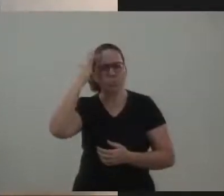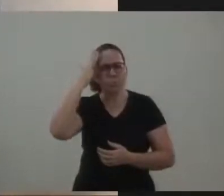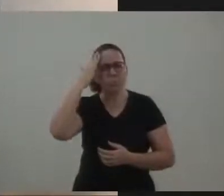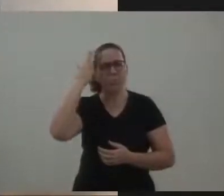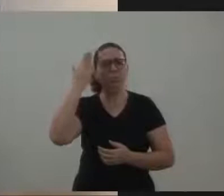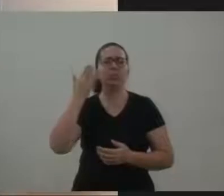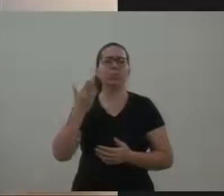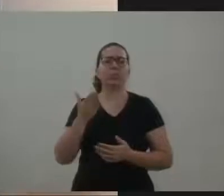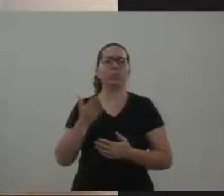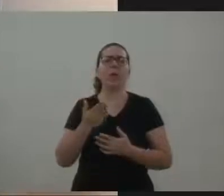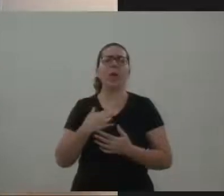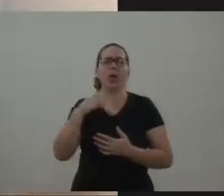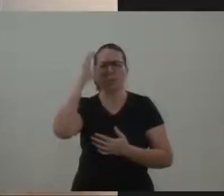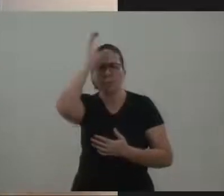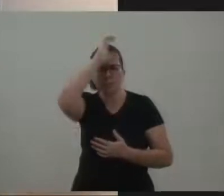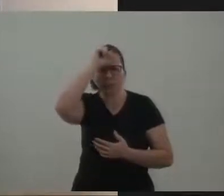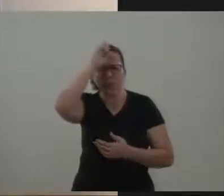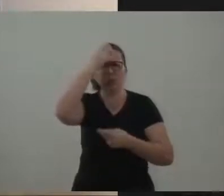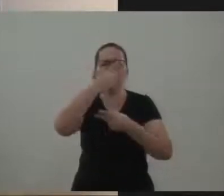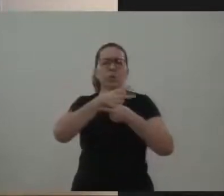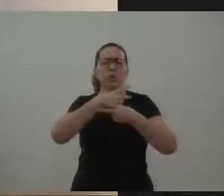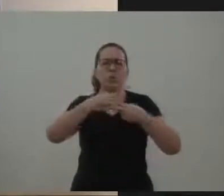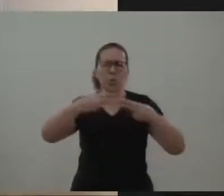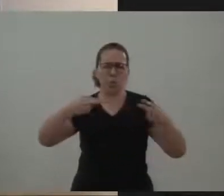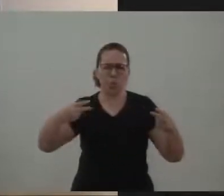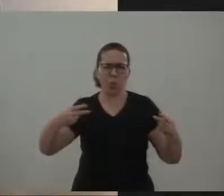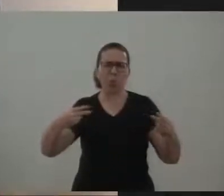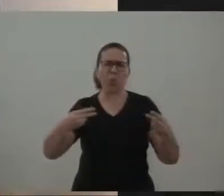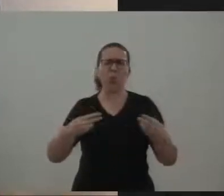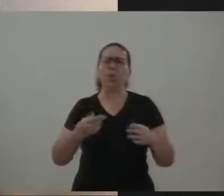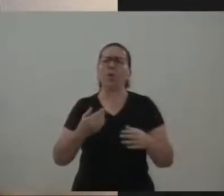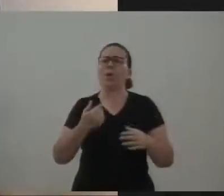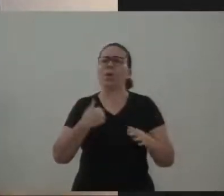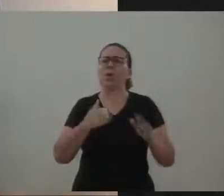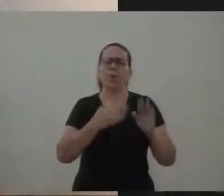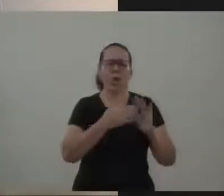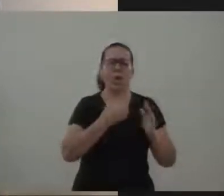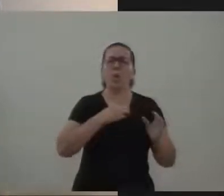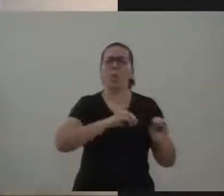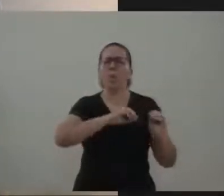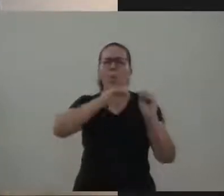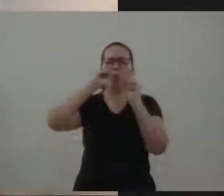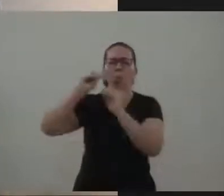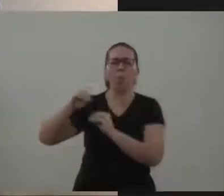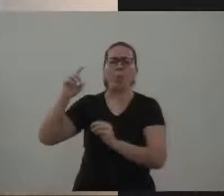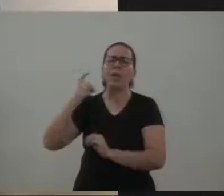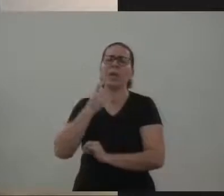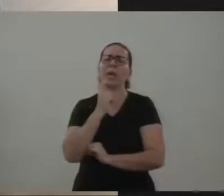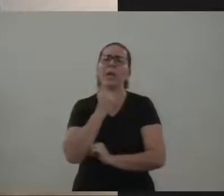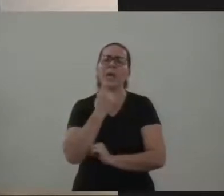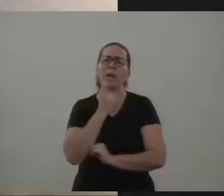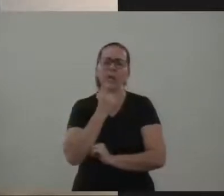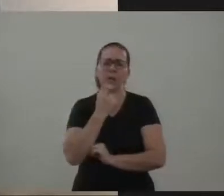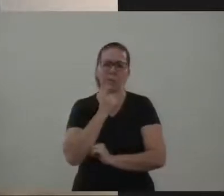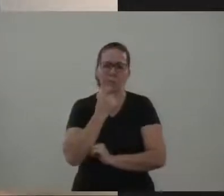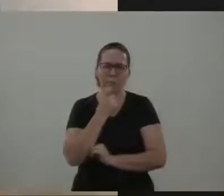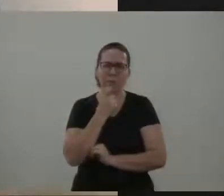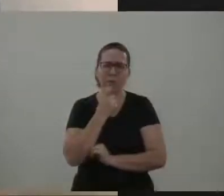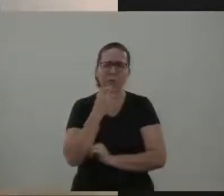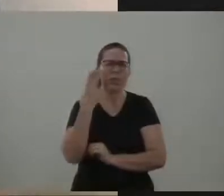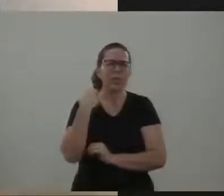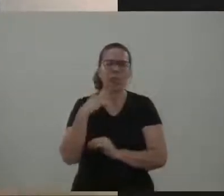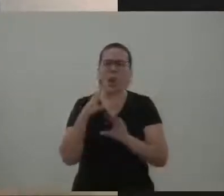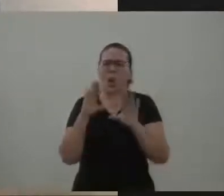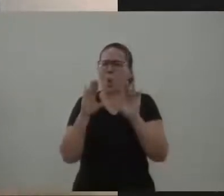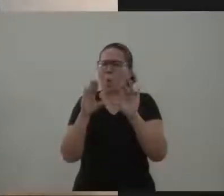muito aprendizado sobre isso. Então saí de casa, fui morar em Campinas, só tinha um colchão,